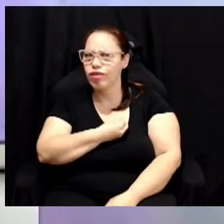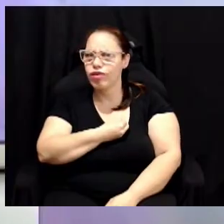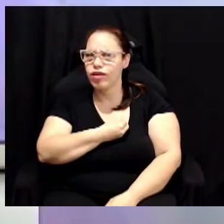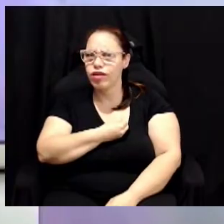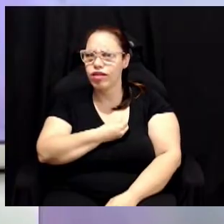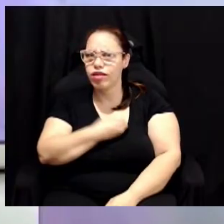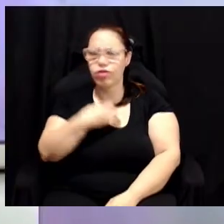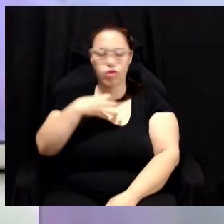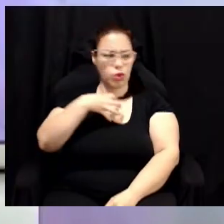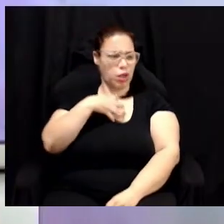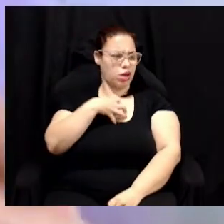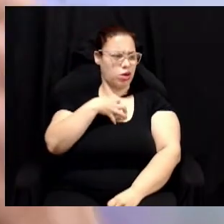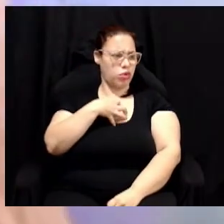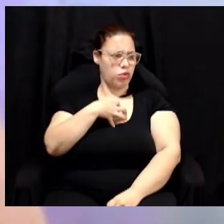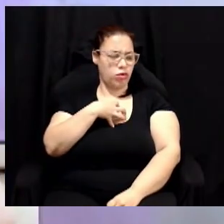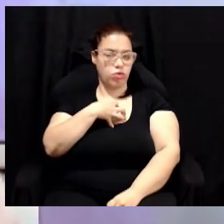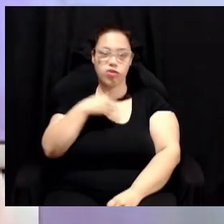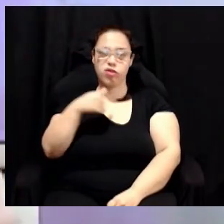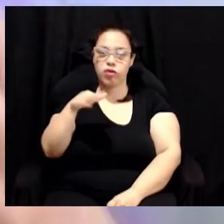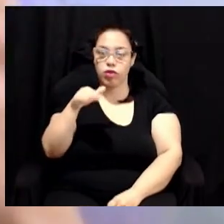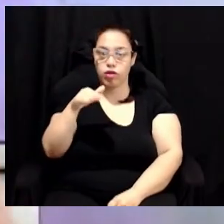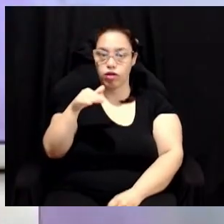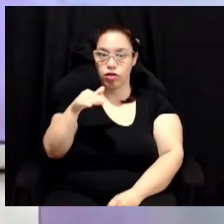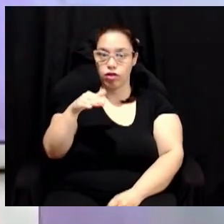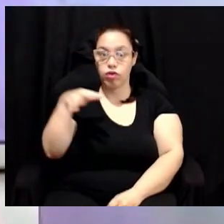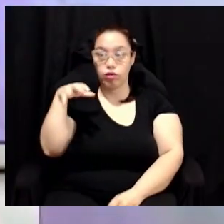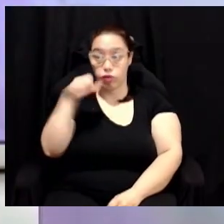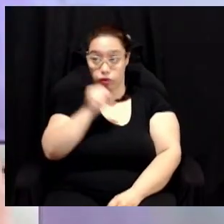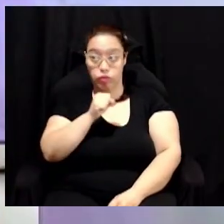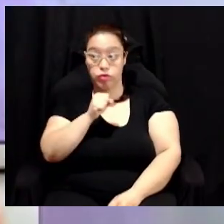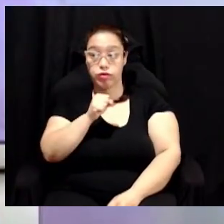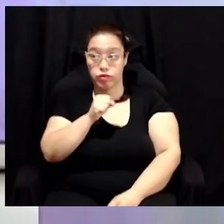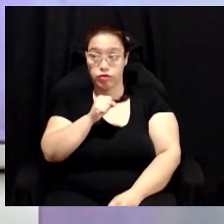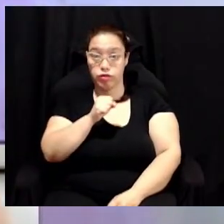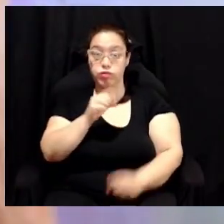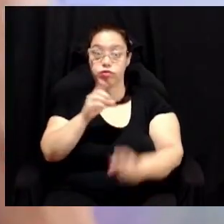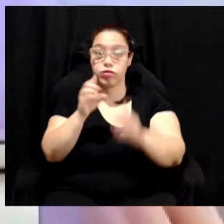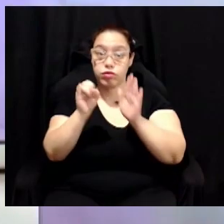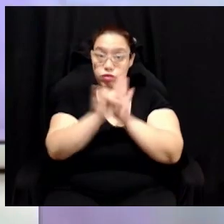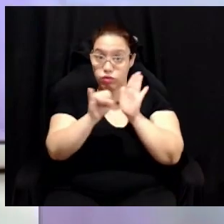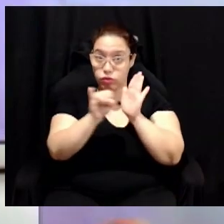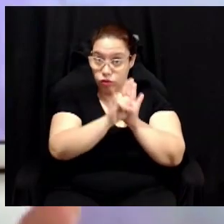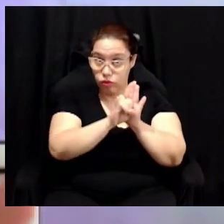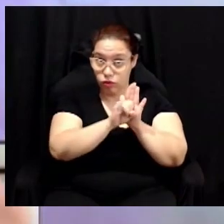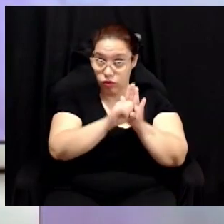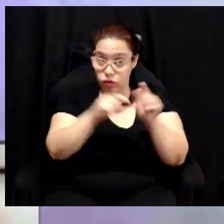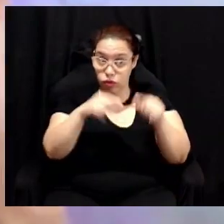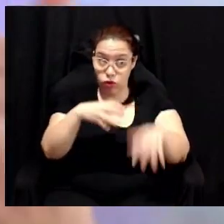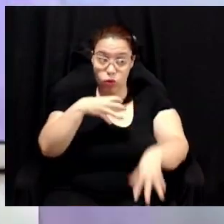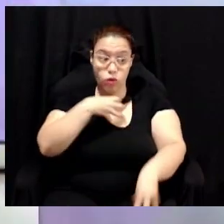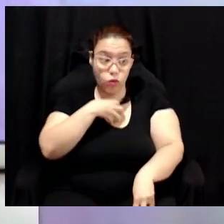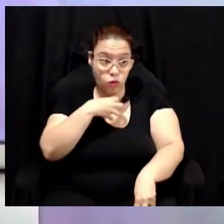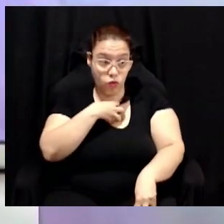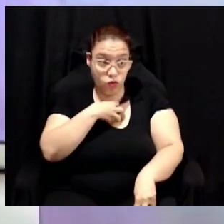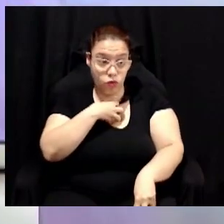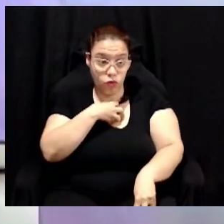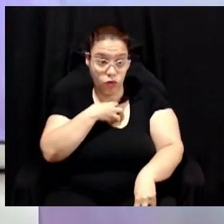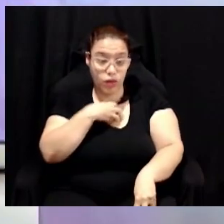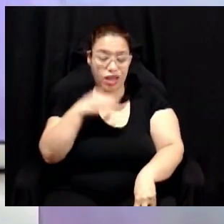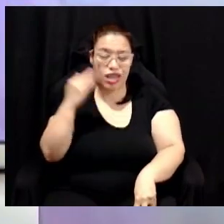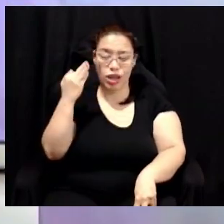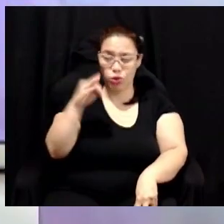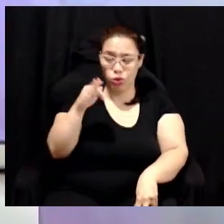vivendo com esses sintomas. Então, quanto mais cedo, mais rápido a gente identificar o motivo desse sintoma, o motivo dessa